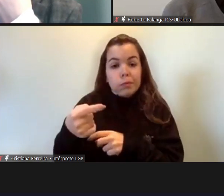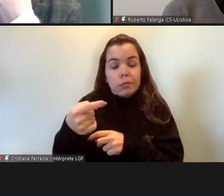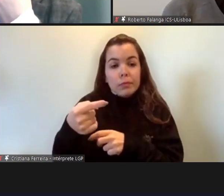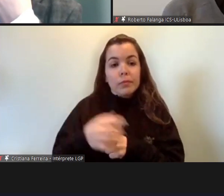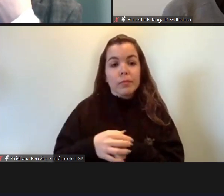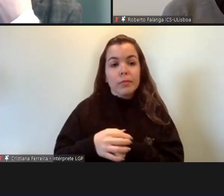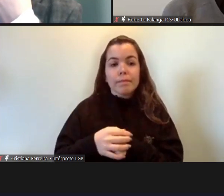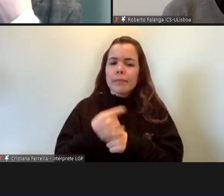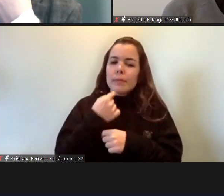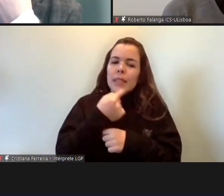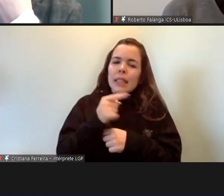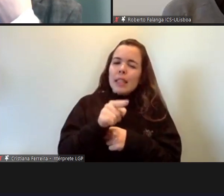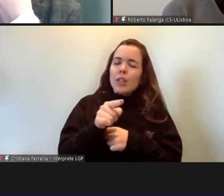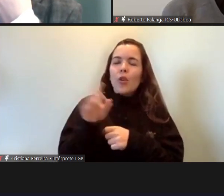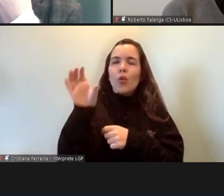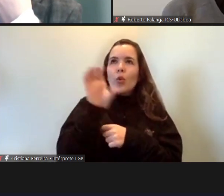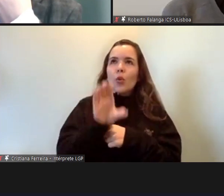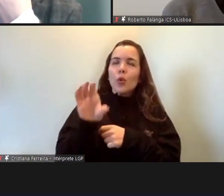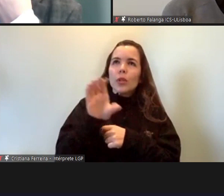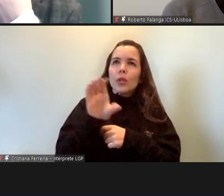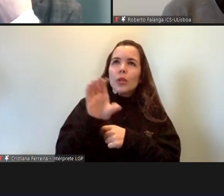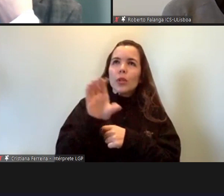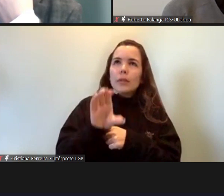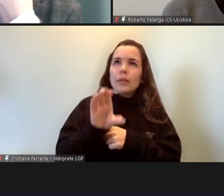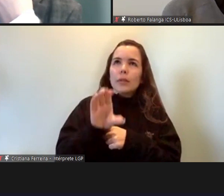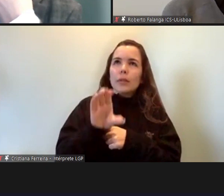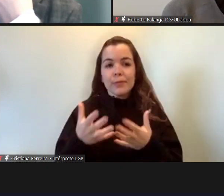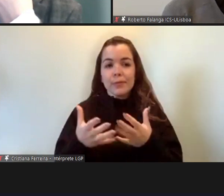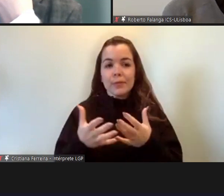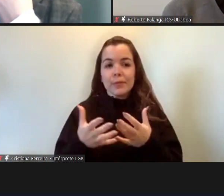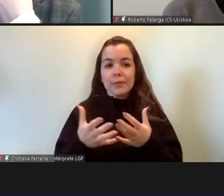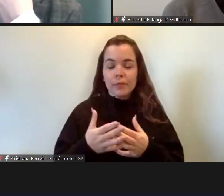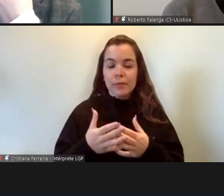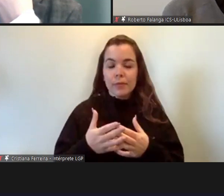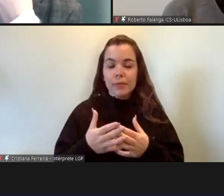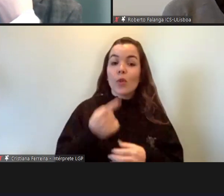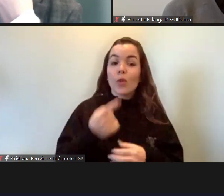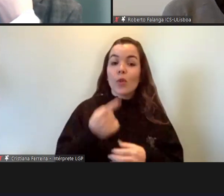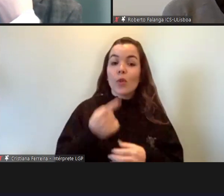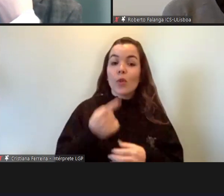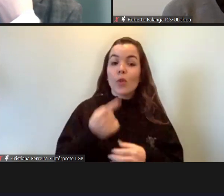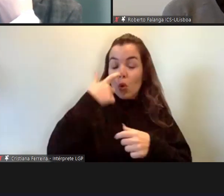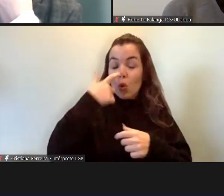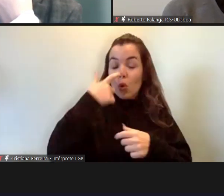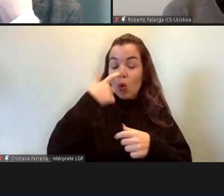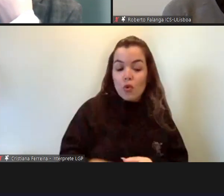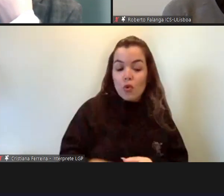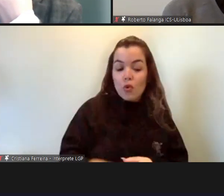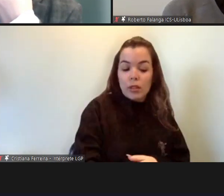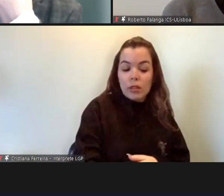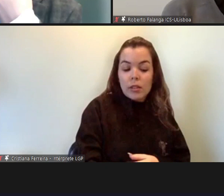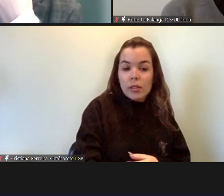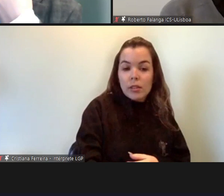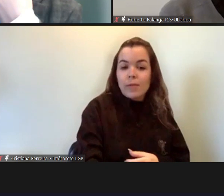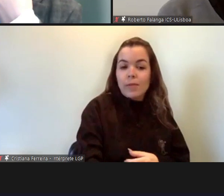deixe-me dizer isto de uma forma assim mais brutal, de voltar a ter o cidadão na democracia. não?